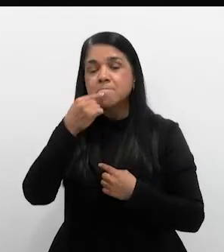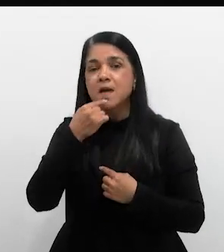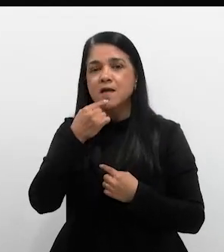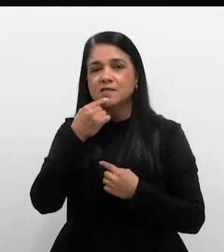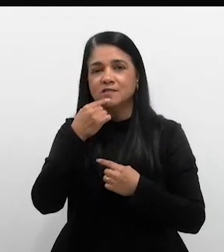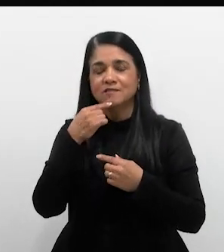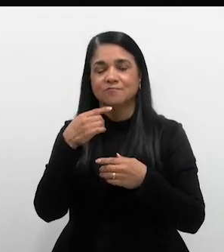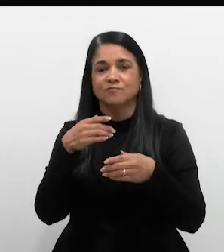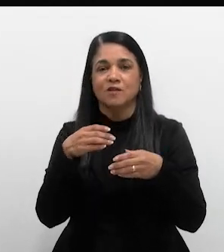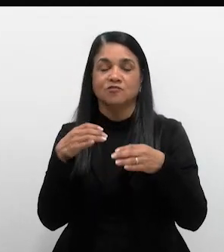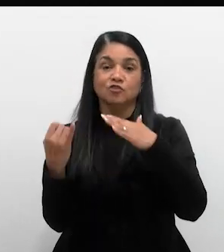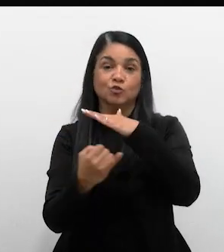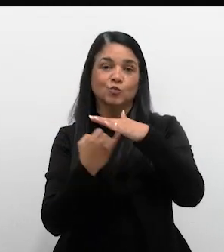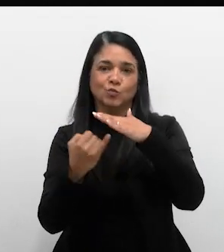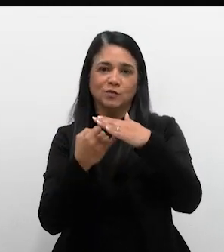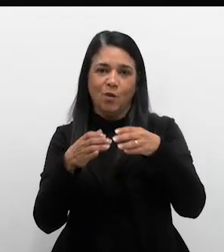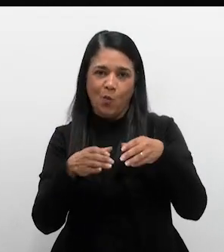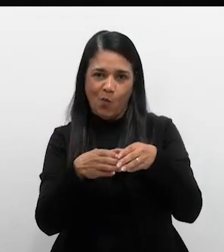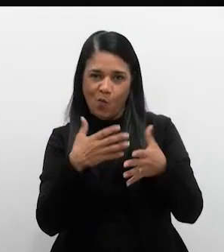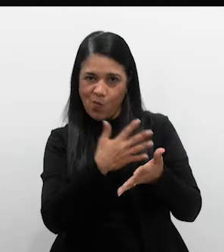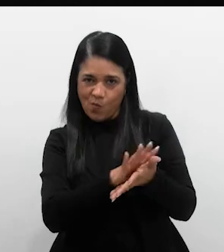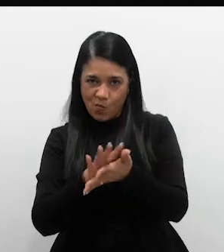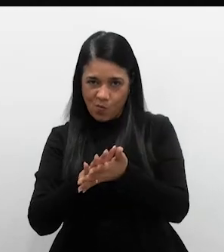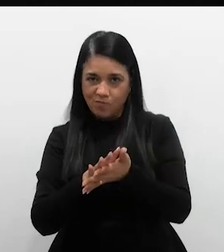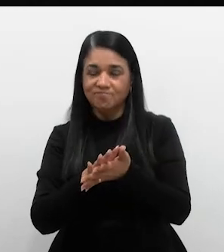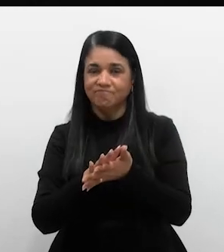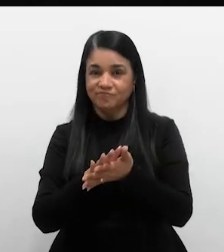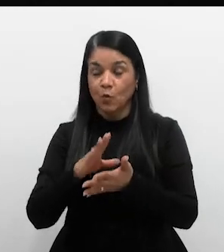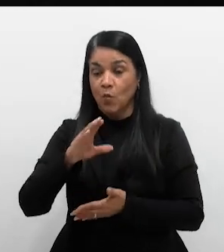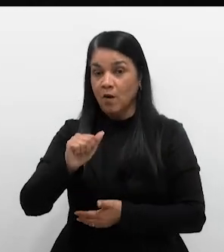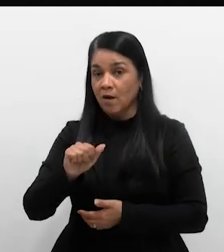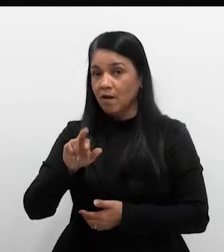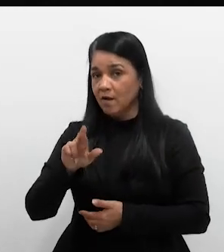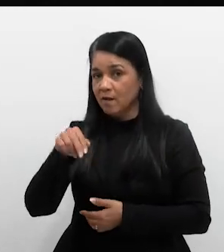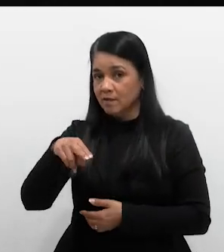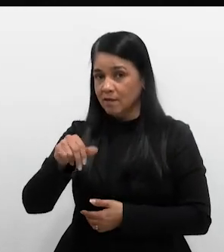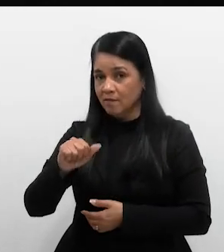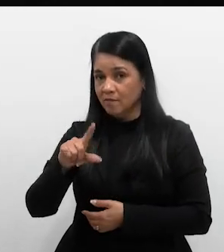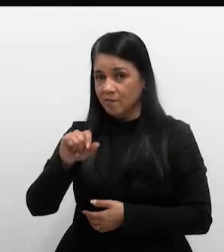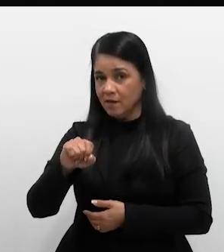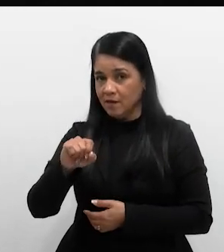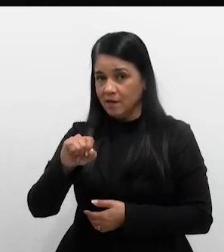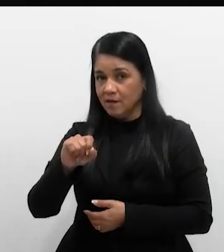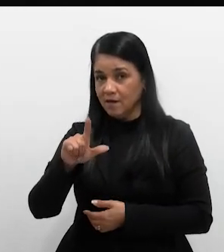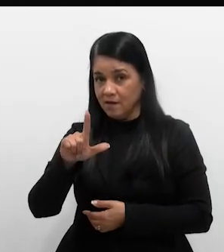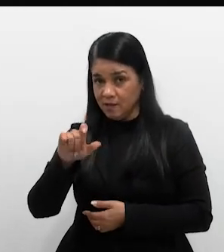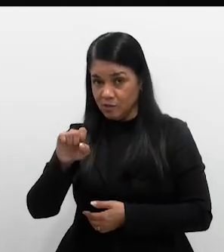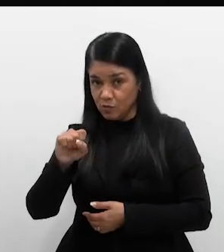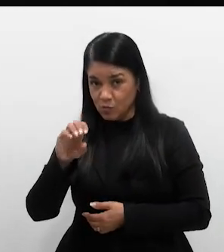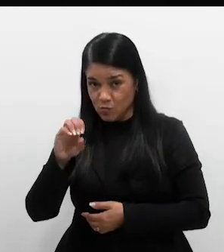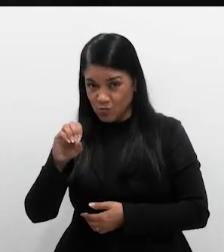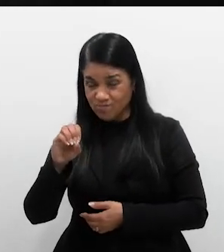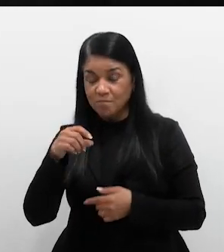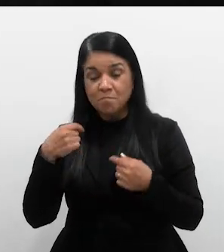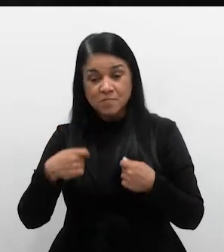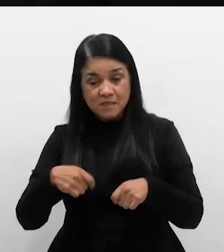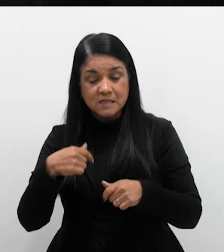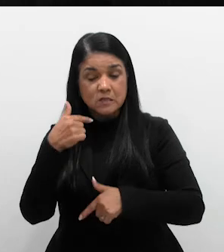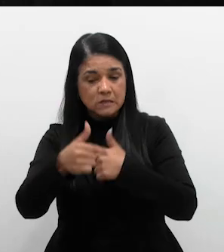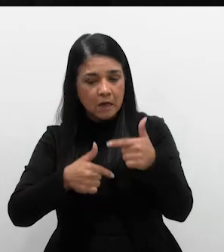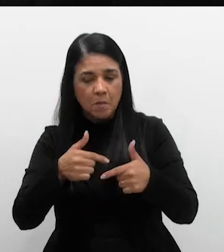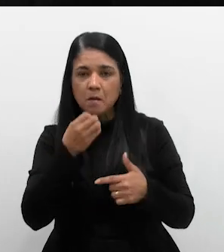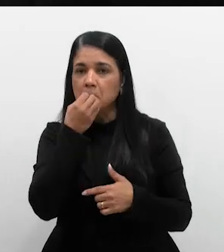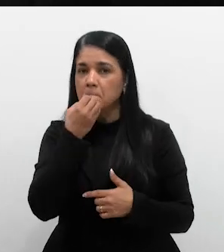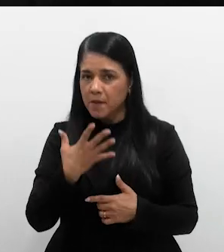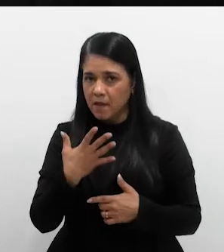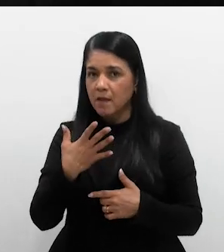Sim. Tudo que a gente fala é a fala da instituição. O carnavalesco é o porta-voz É da o instituição. porta-voz. Então a gente tem que estar blindado para que a gente possa fazer bem o